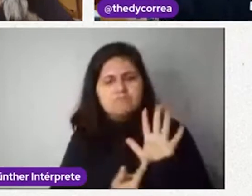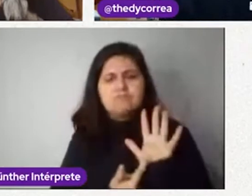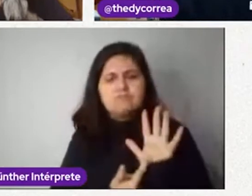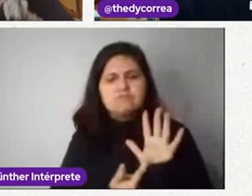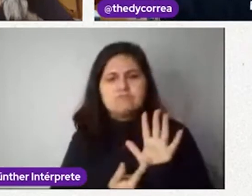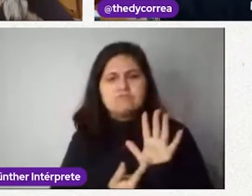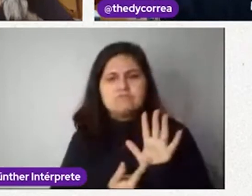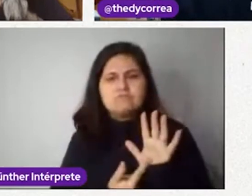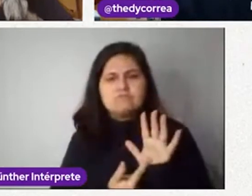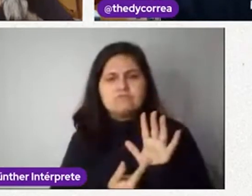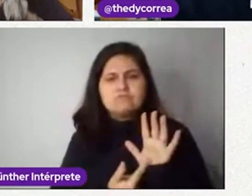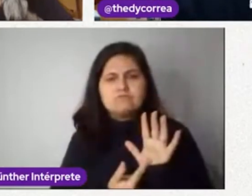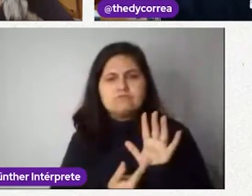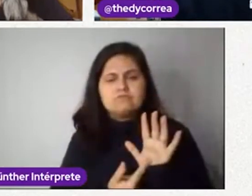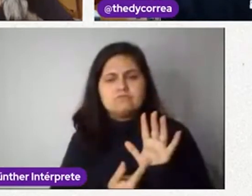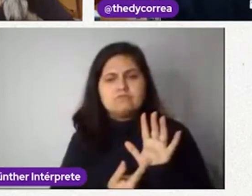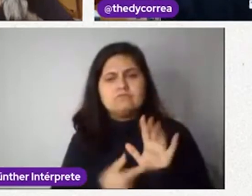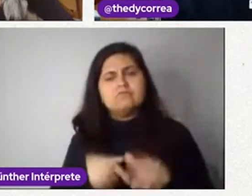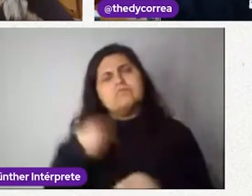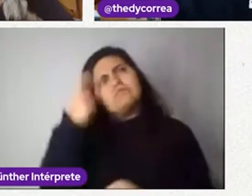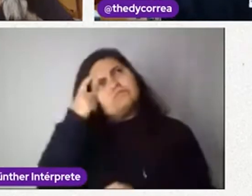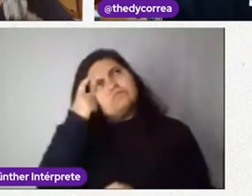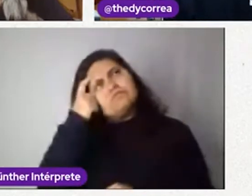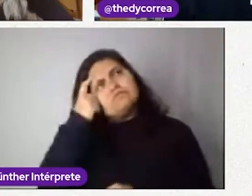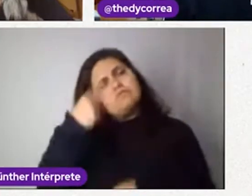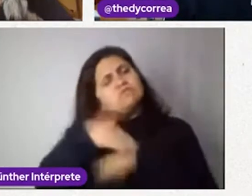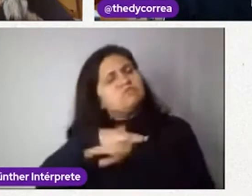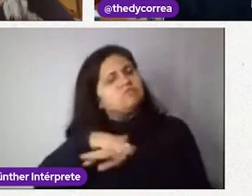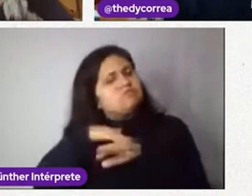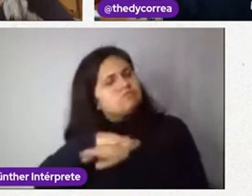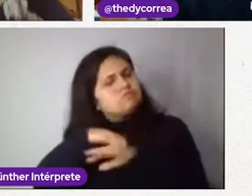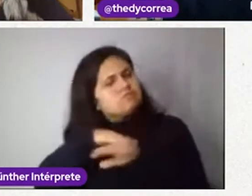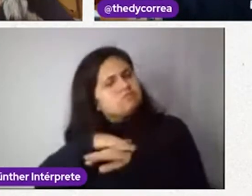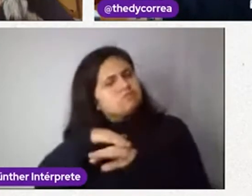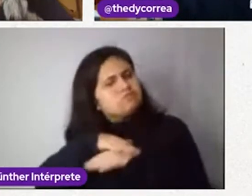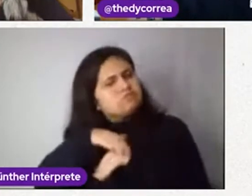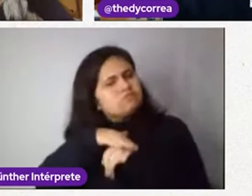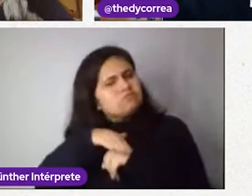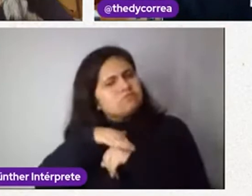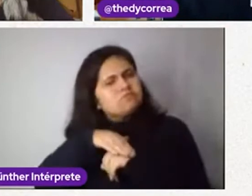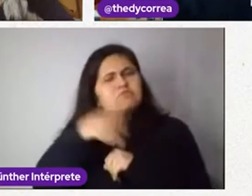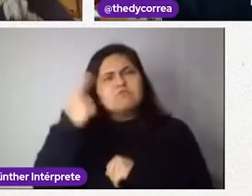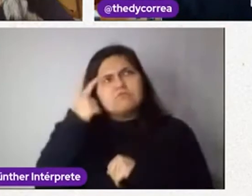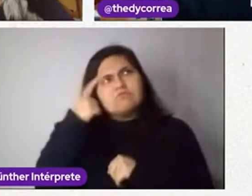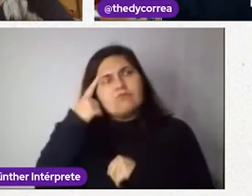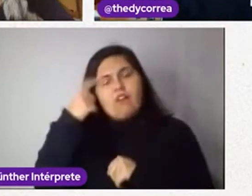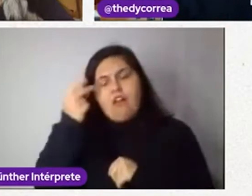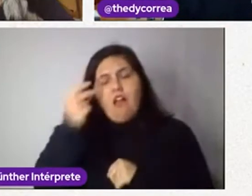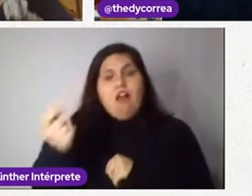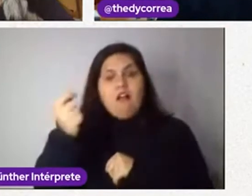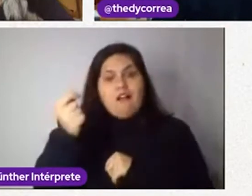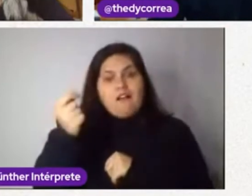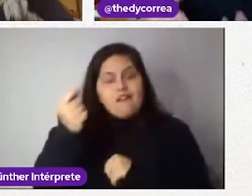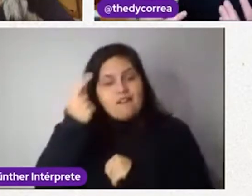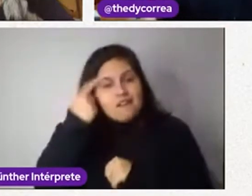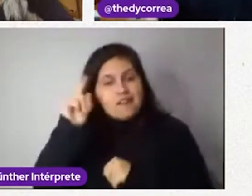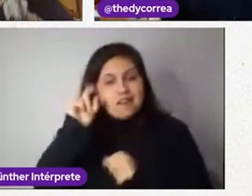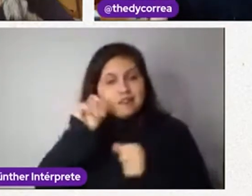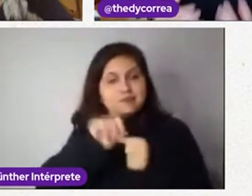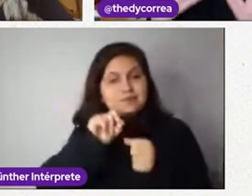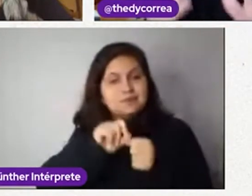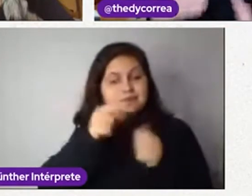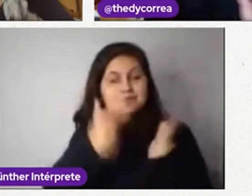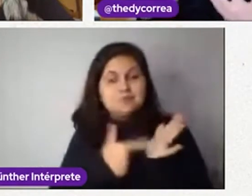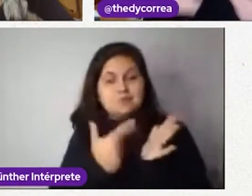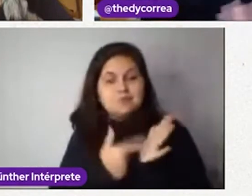E aí eu, conversando com ele, a gente pirou nessa história de fazer um livro